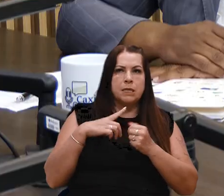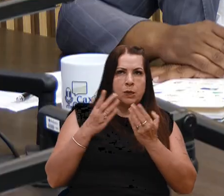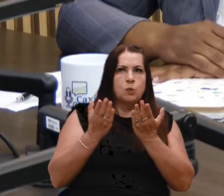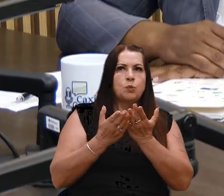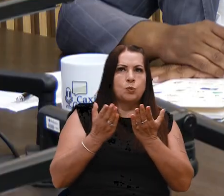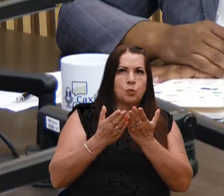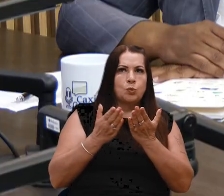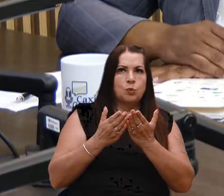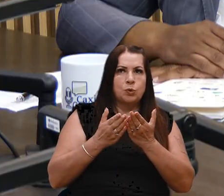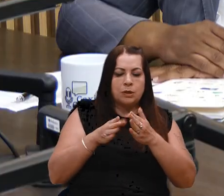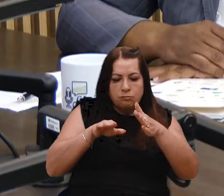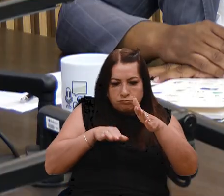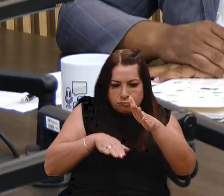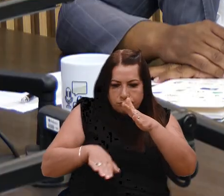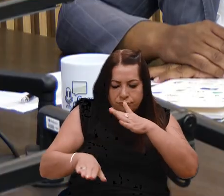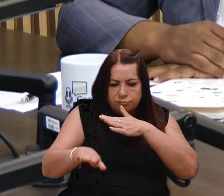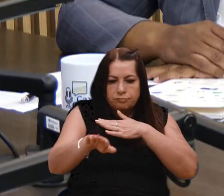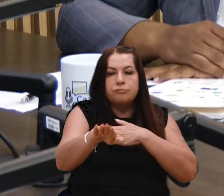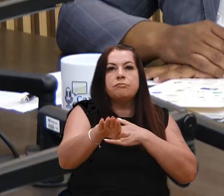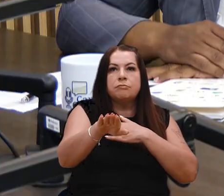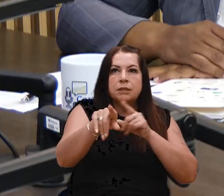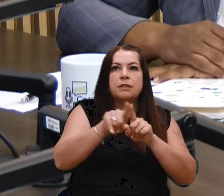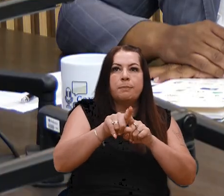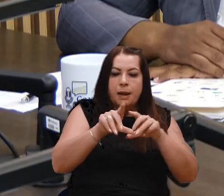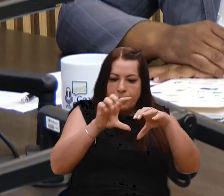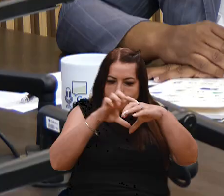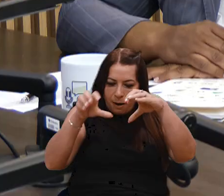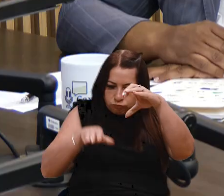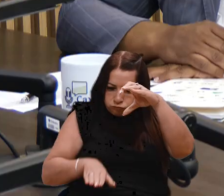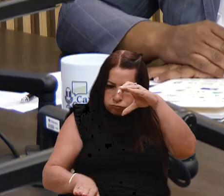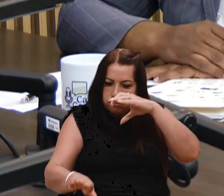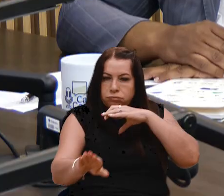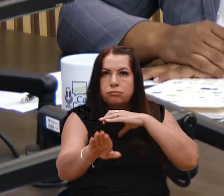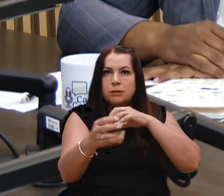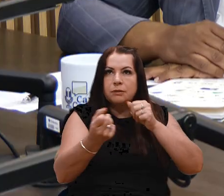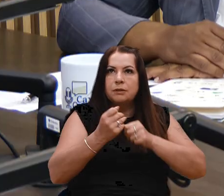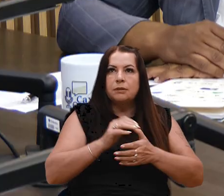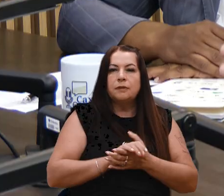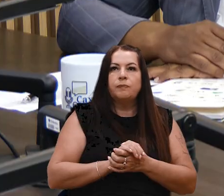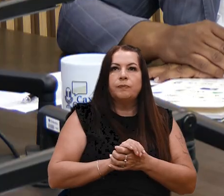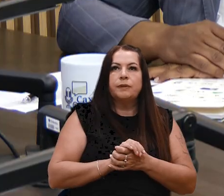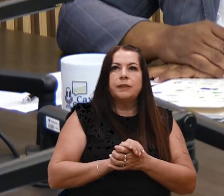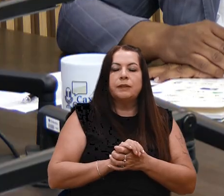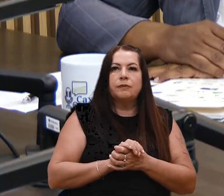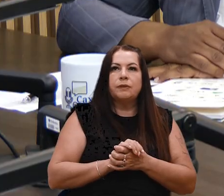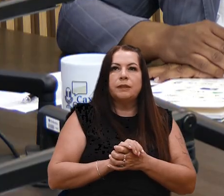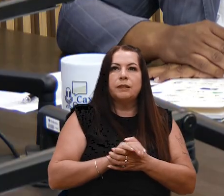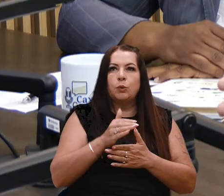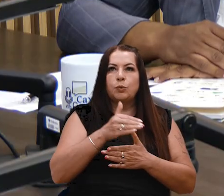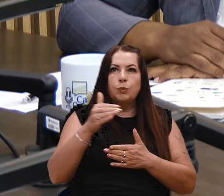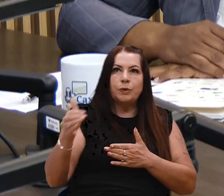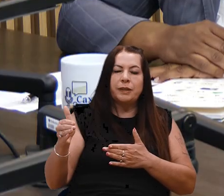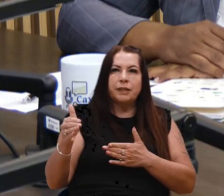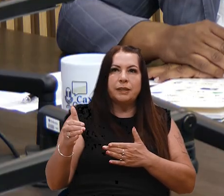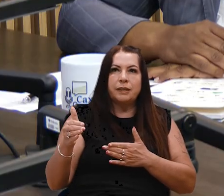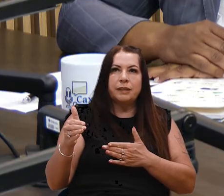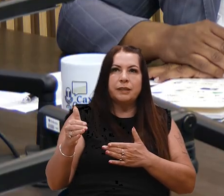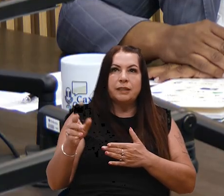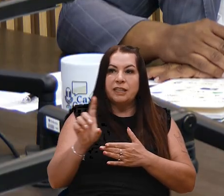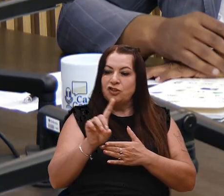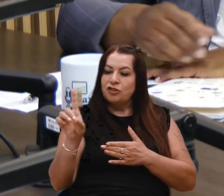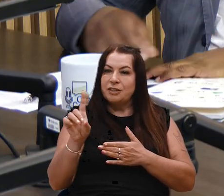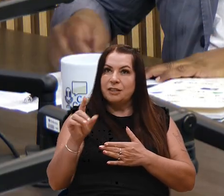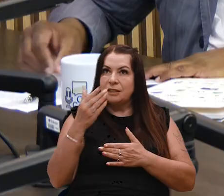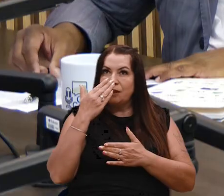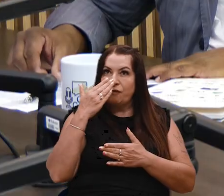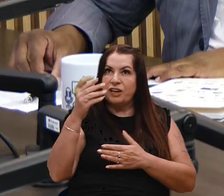uma passagem subterrânea, que os veículos vão andar no lado dali da direita da estrada, em frente